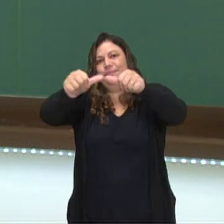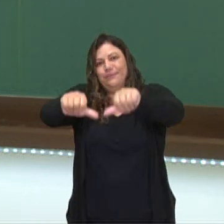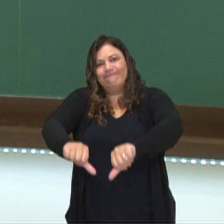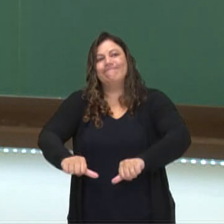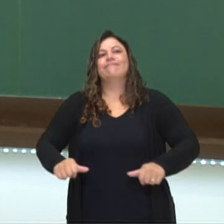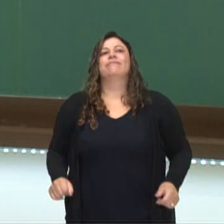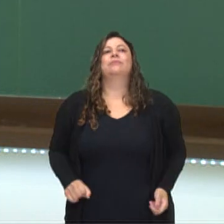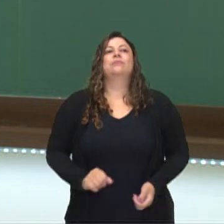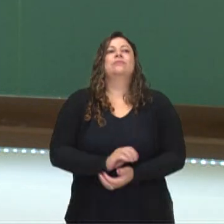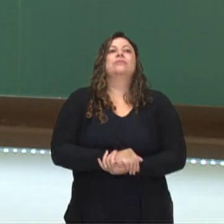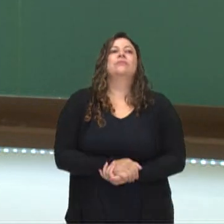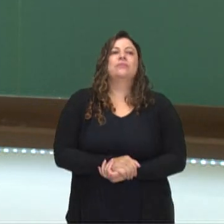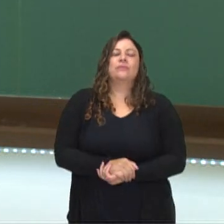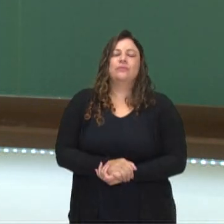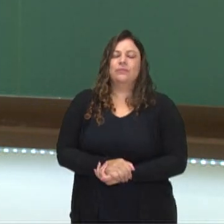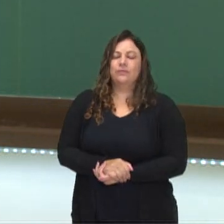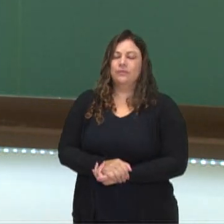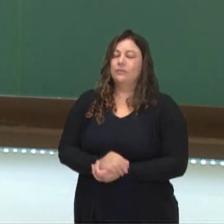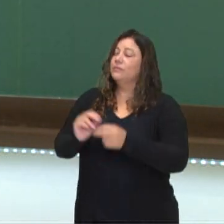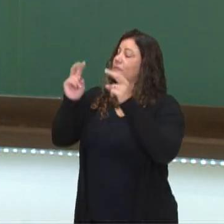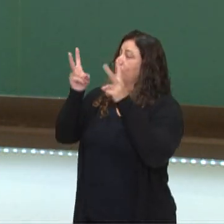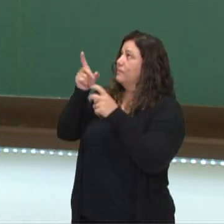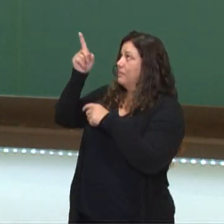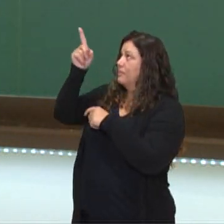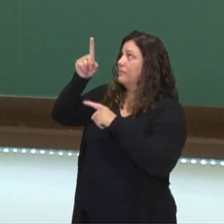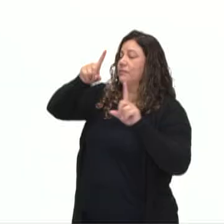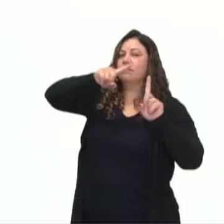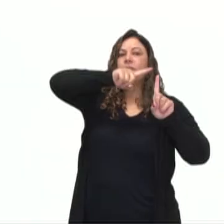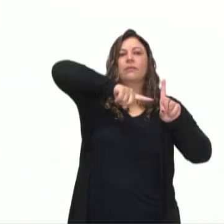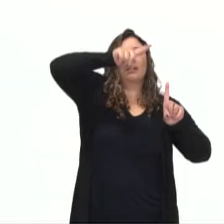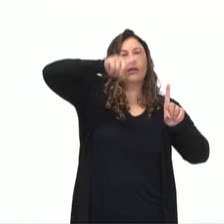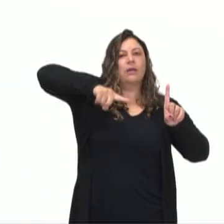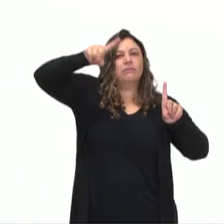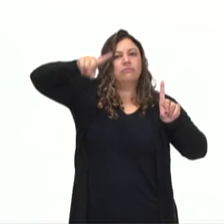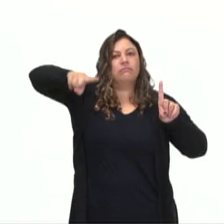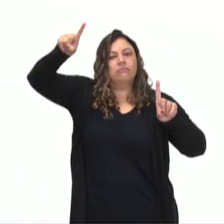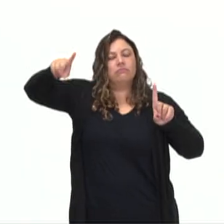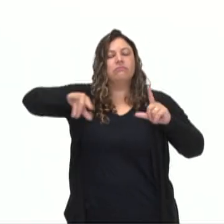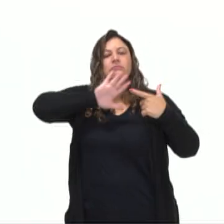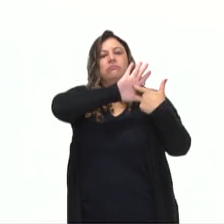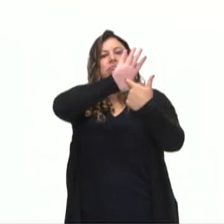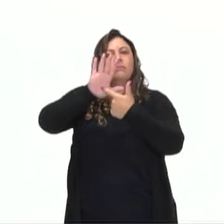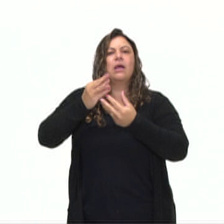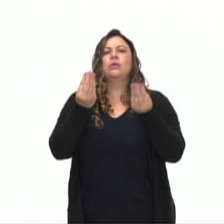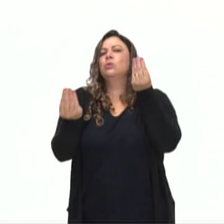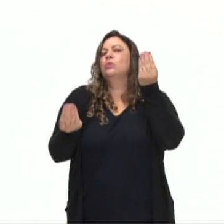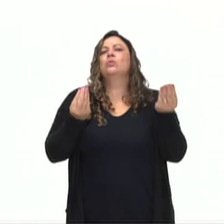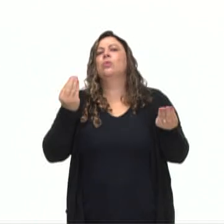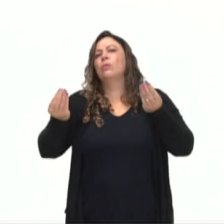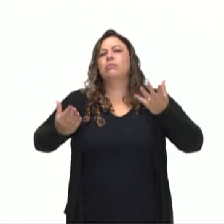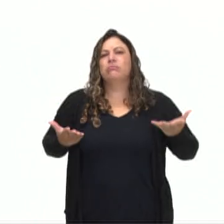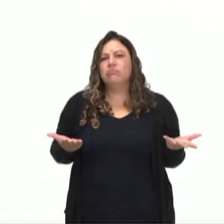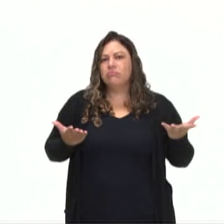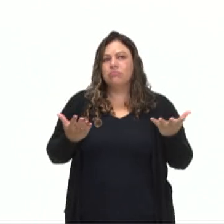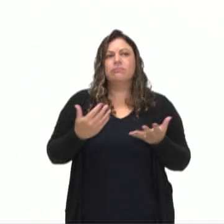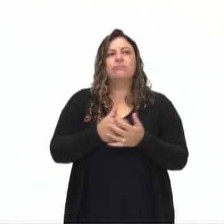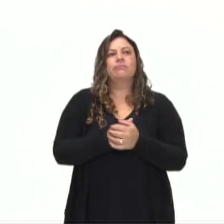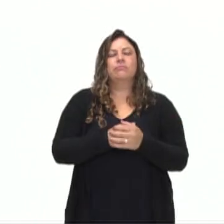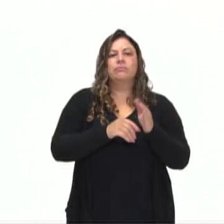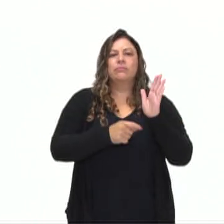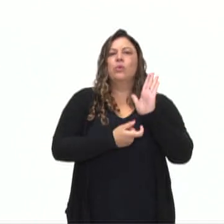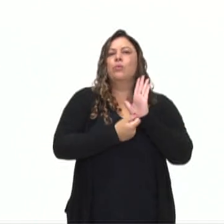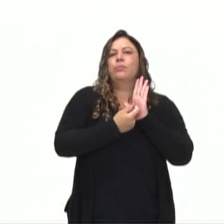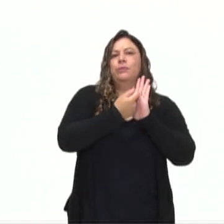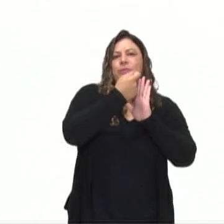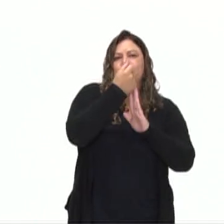desvalorização. E aqui, esse gráfico aqui mostra para você justamente como funciona a Bolsa de Valores, trazendo